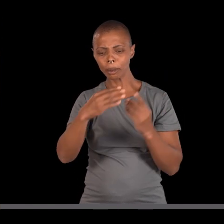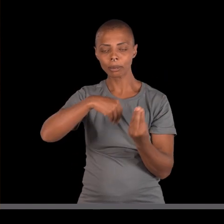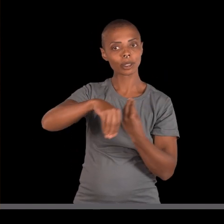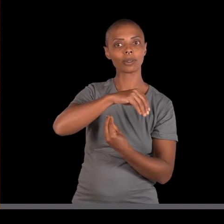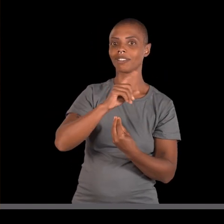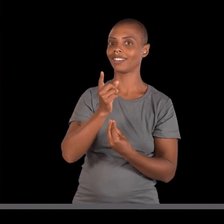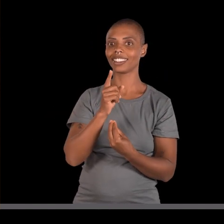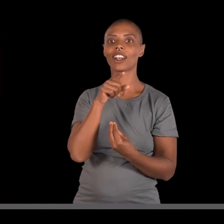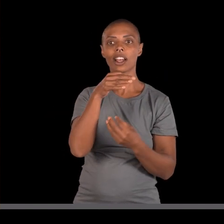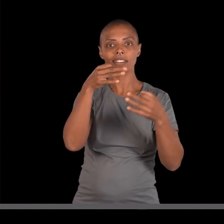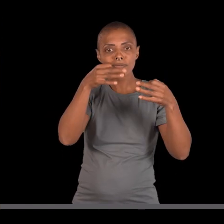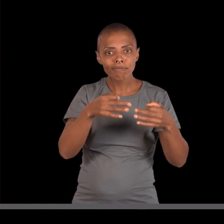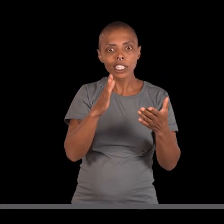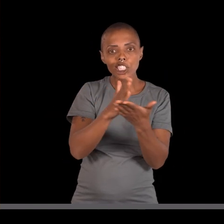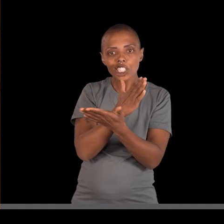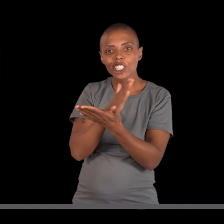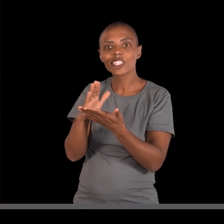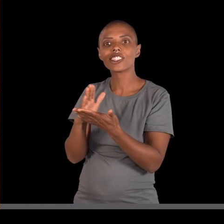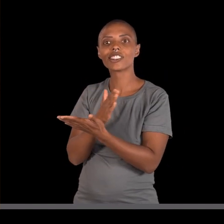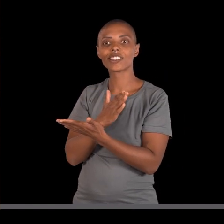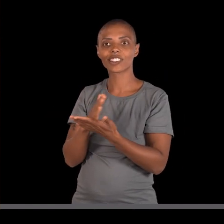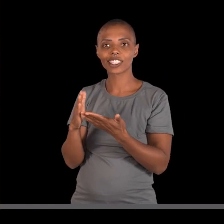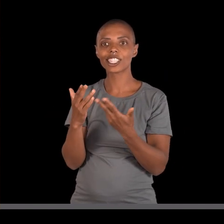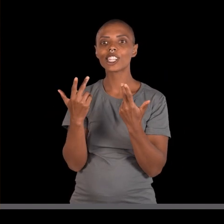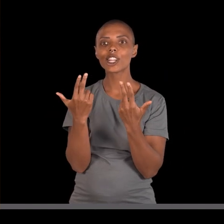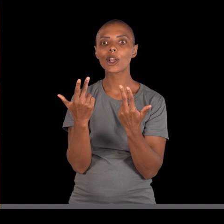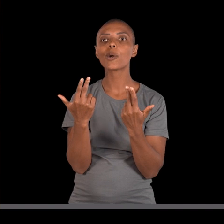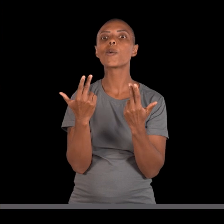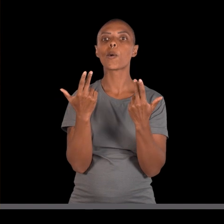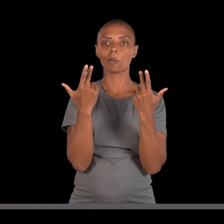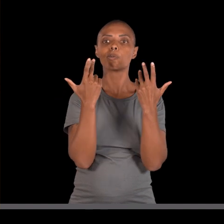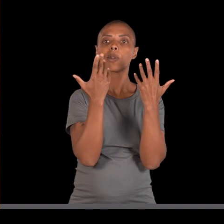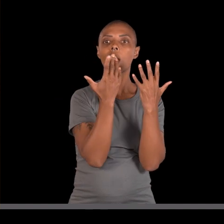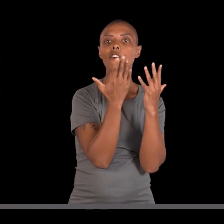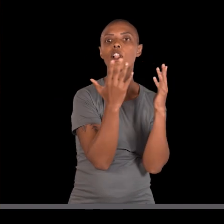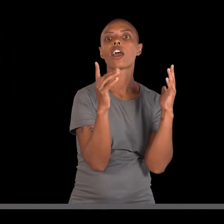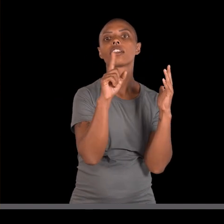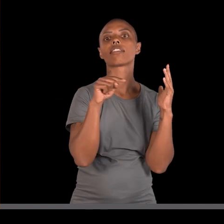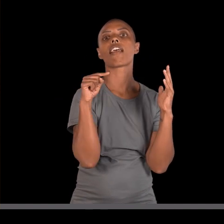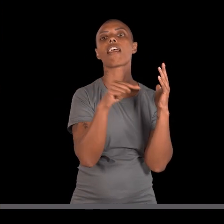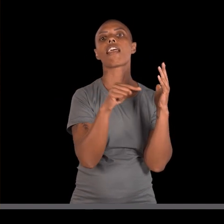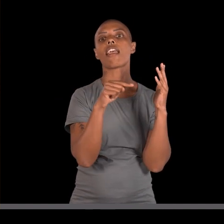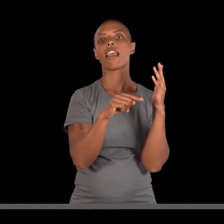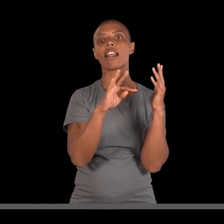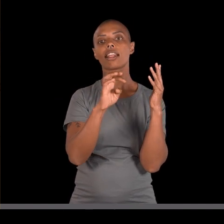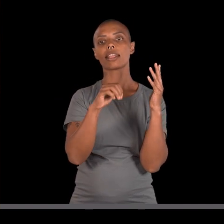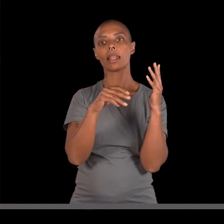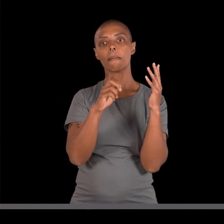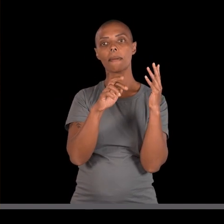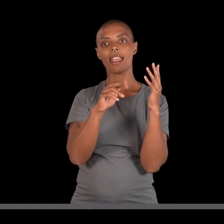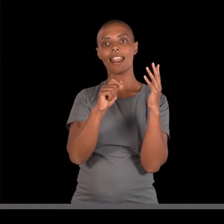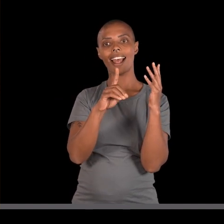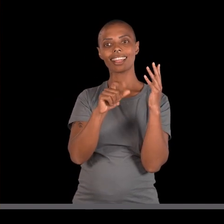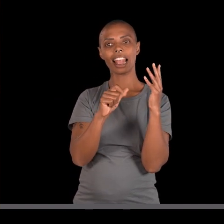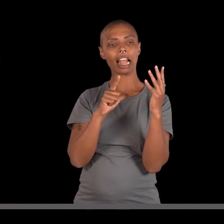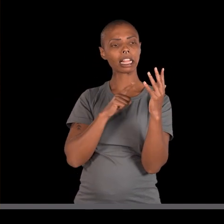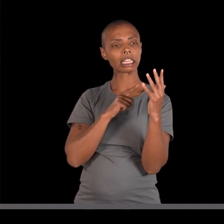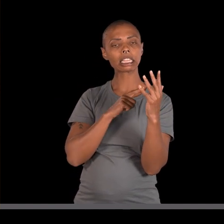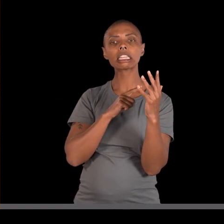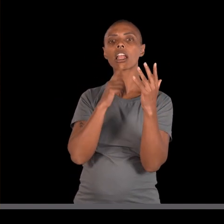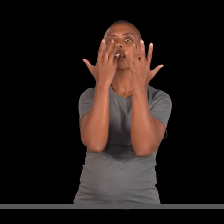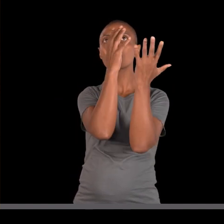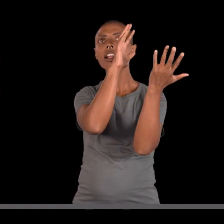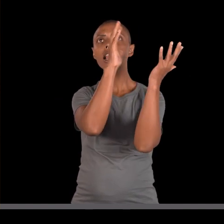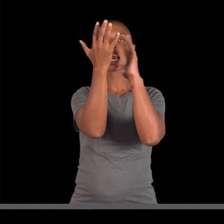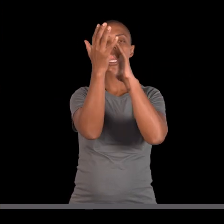de neve, na primavera surgem as flores. Né? Então, é tipo da floresta temperada, com 4 estações do ano